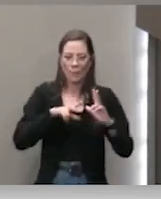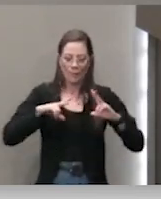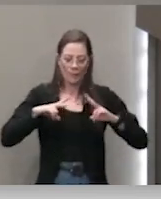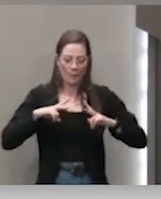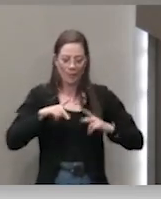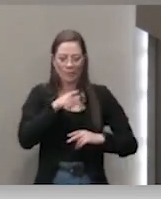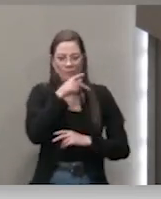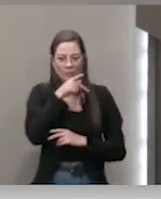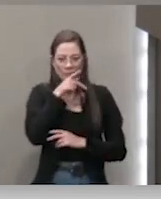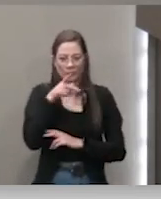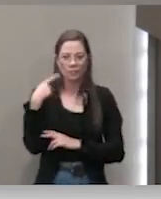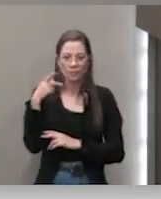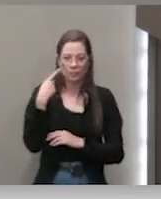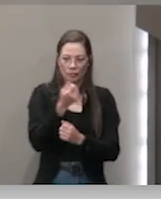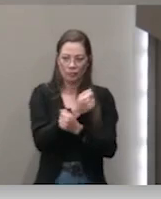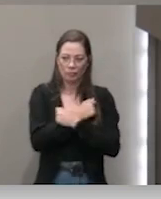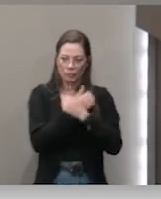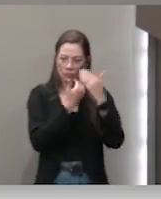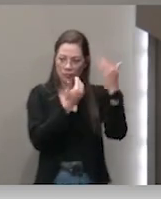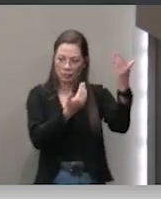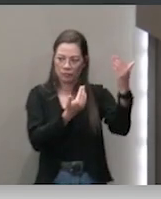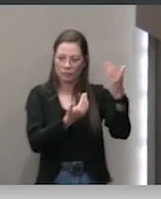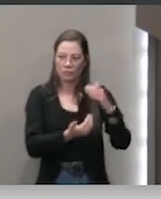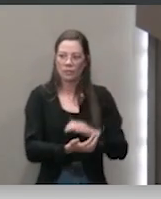partidários e políticos. Forte abraço, muito obrigado.